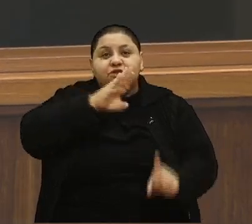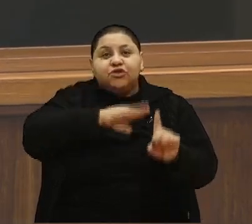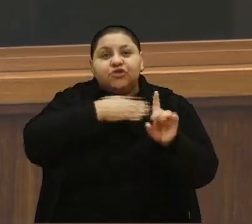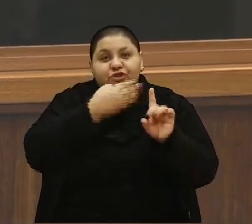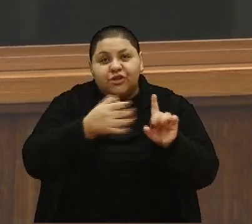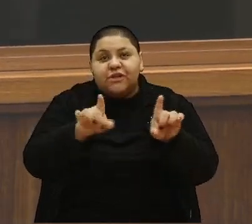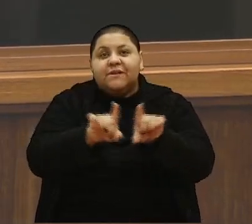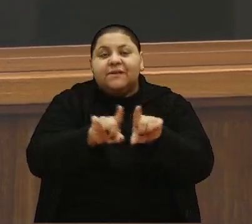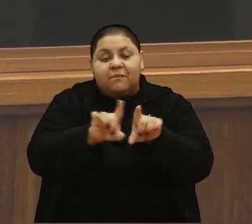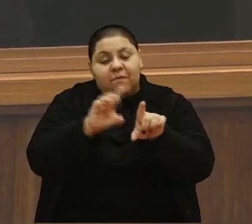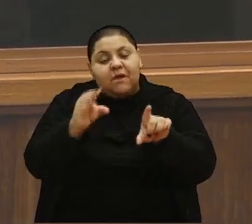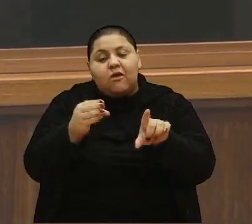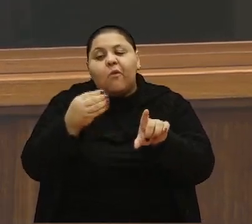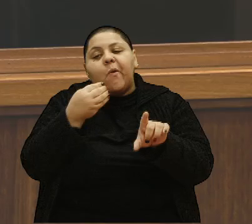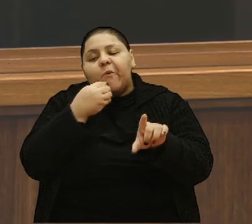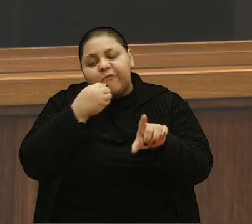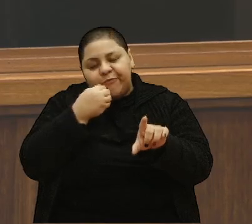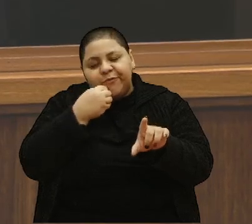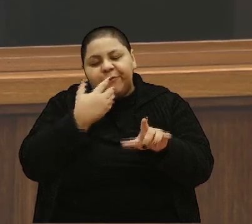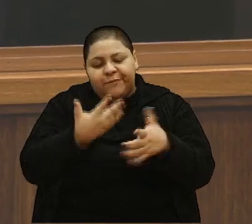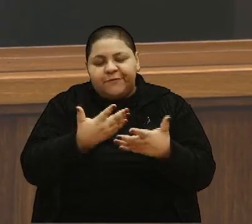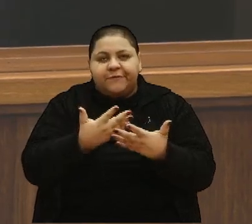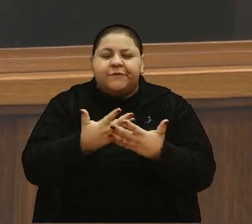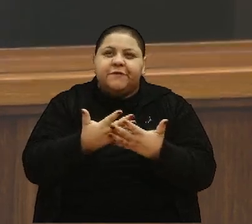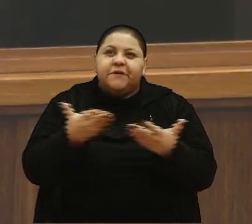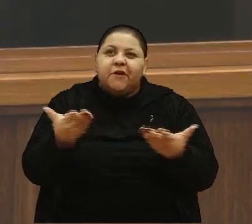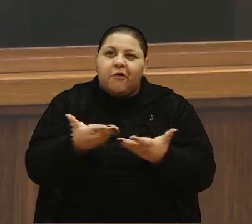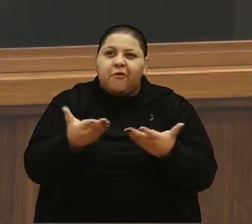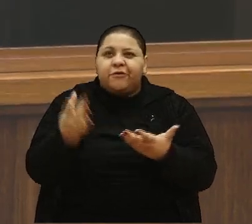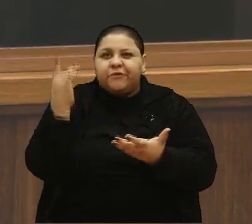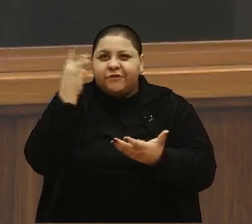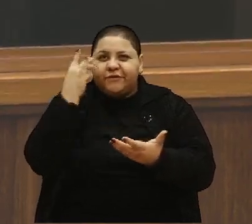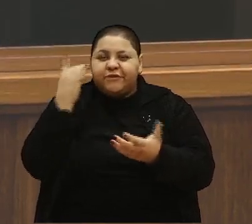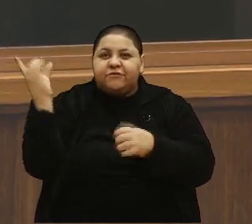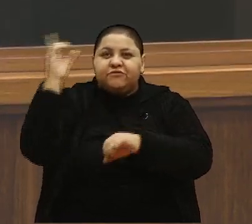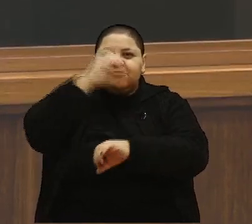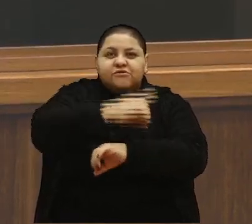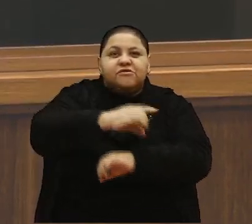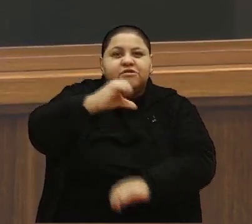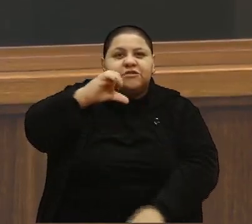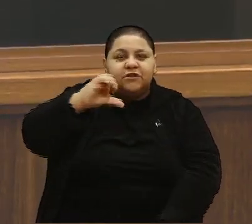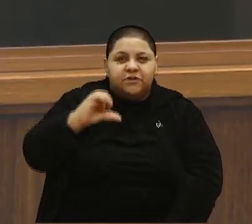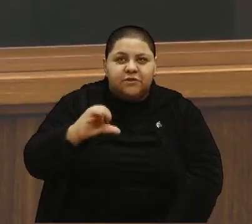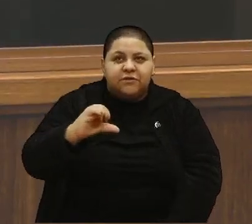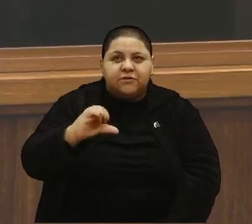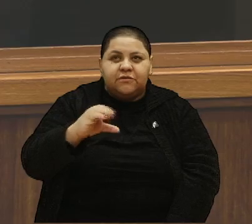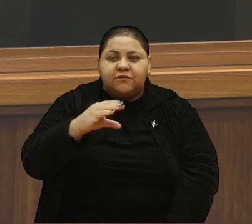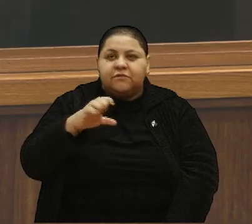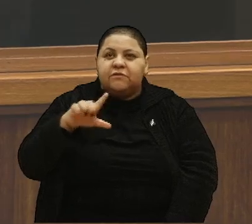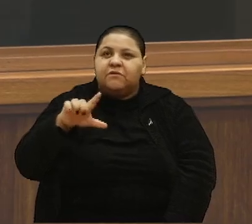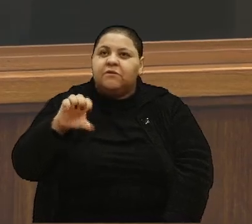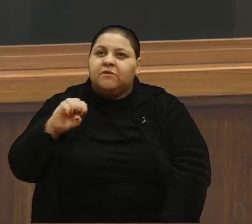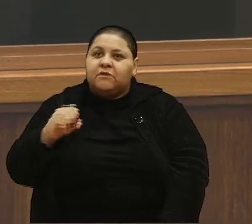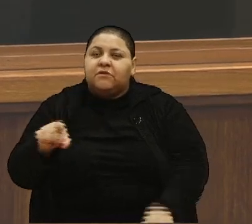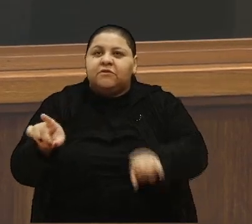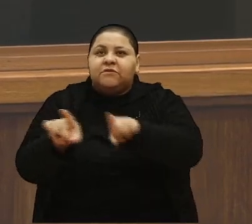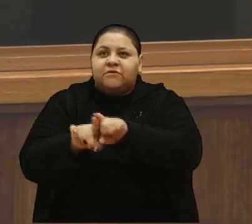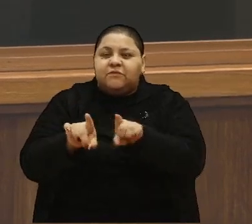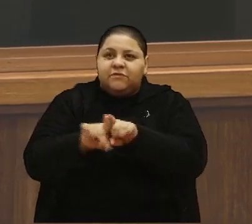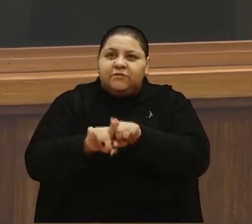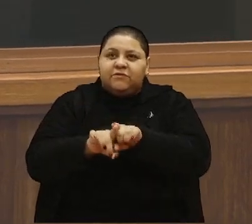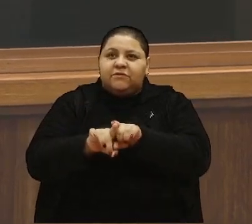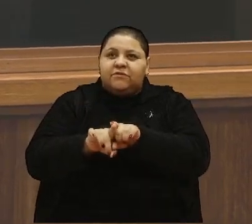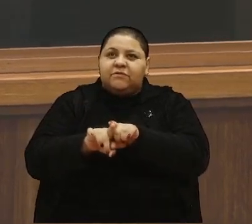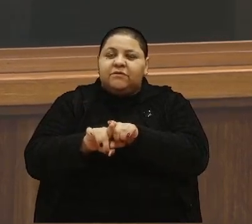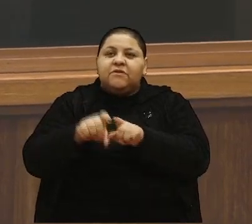também, com certeza, estarei presente no dia 9. O Celso é também